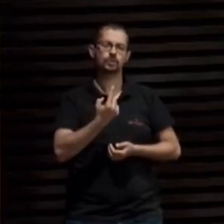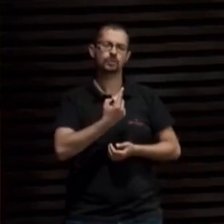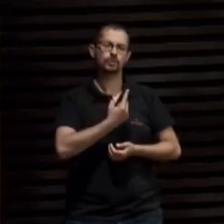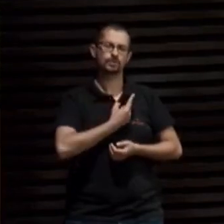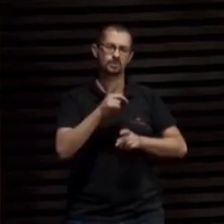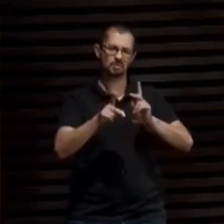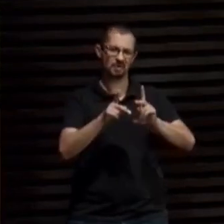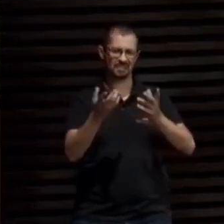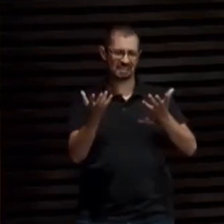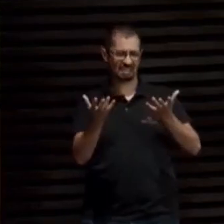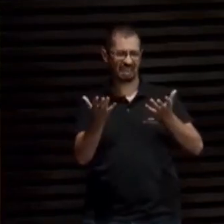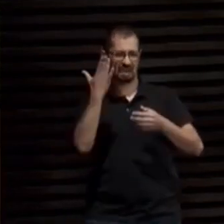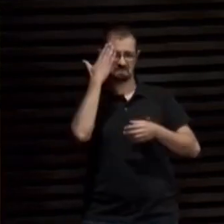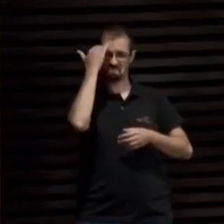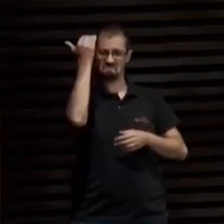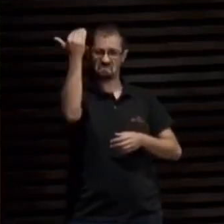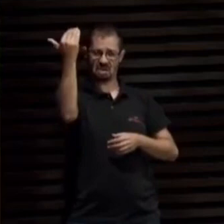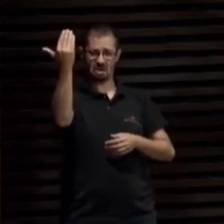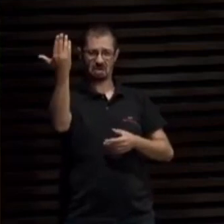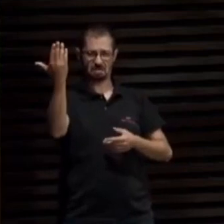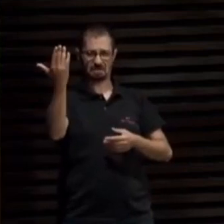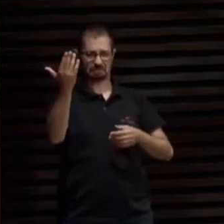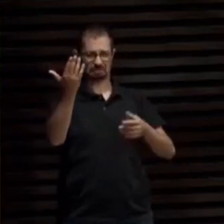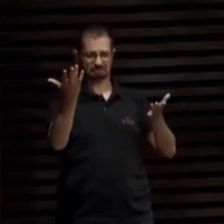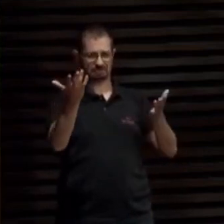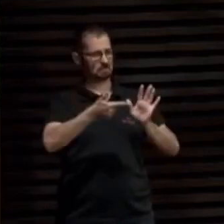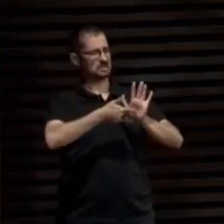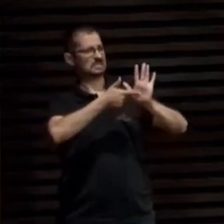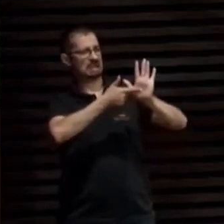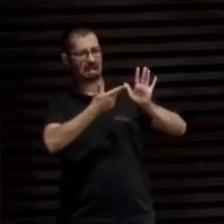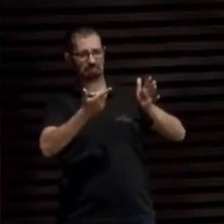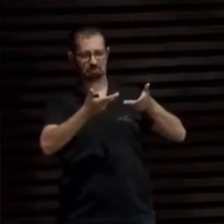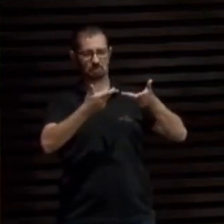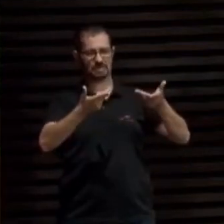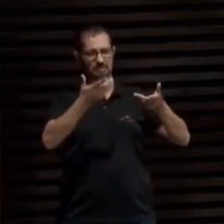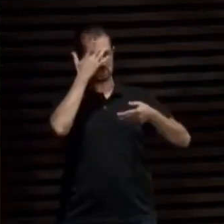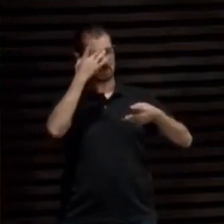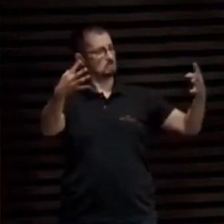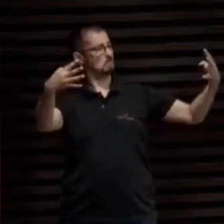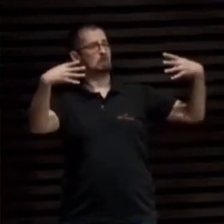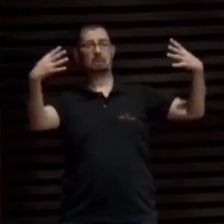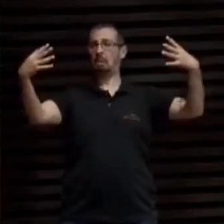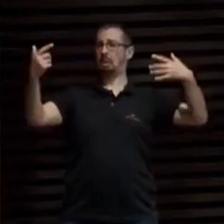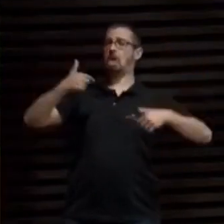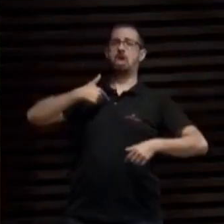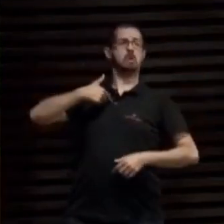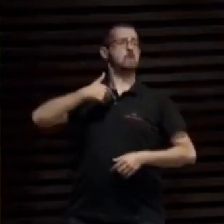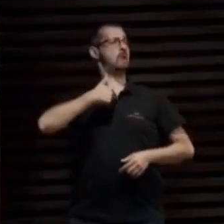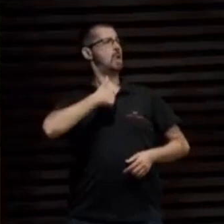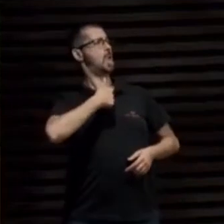palanques, por plataformas, por exibições, por